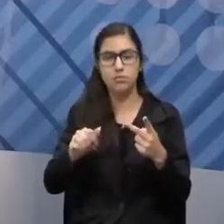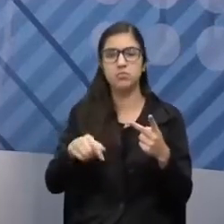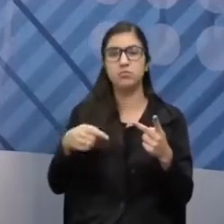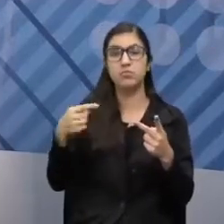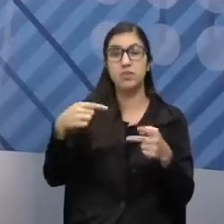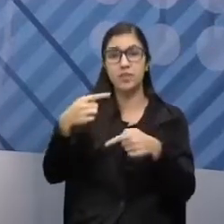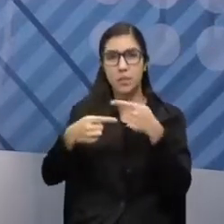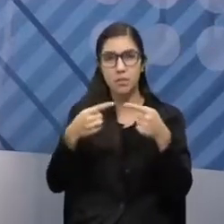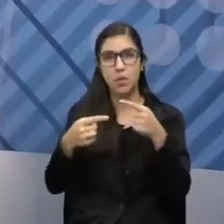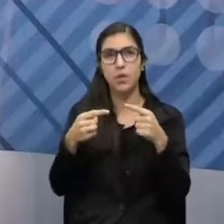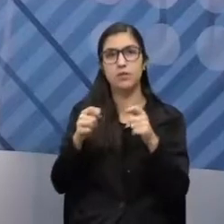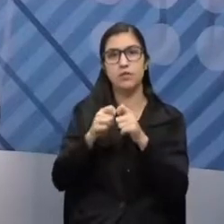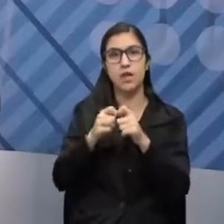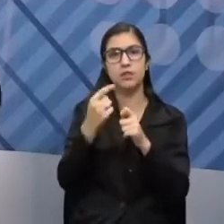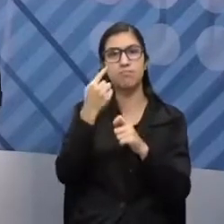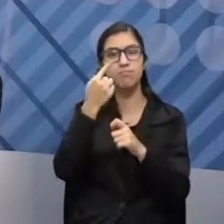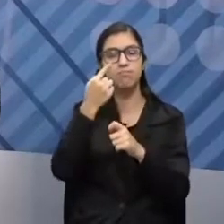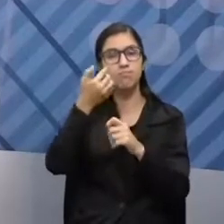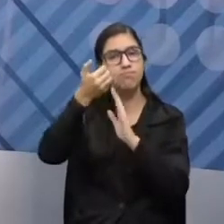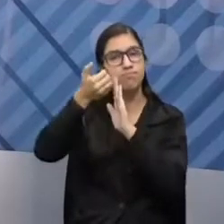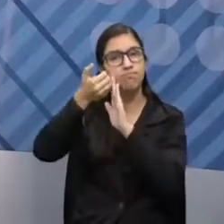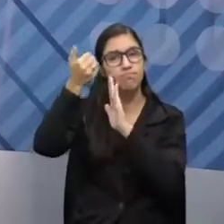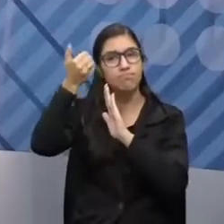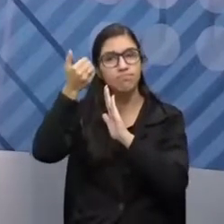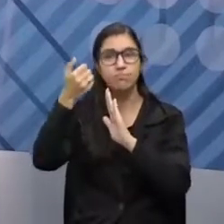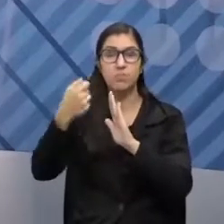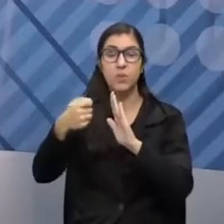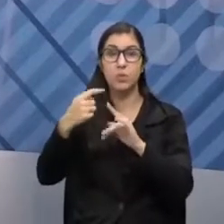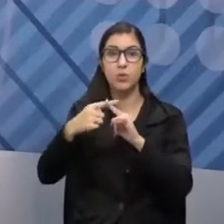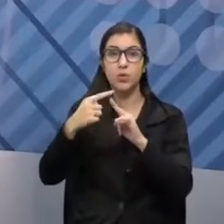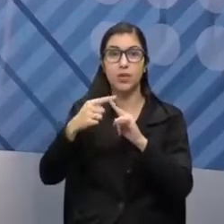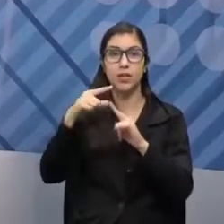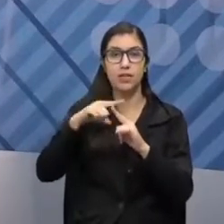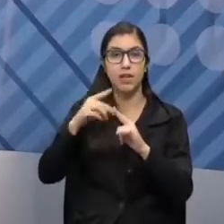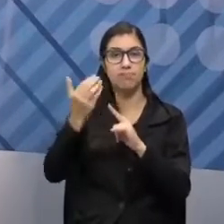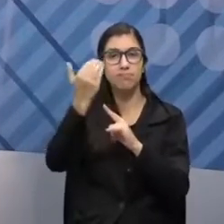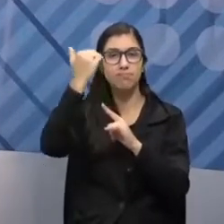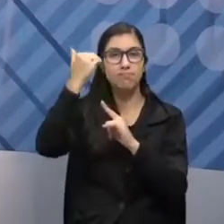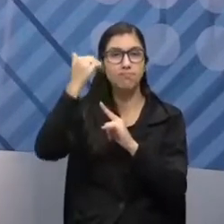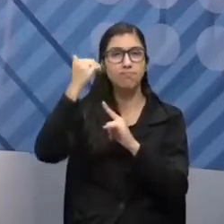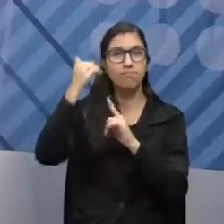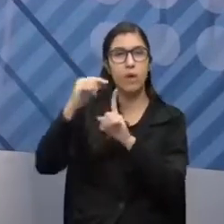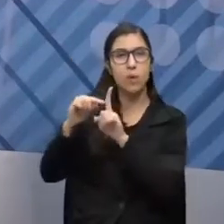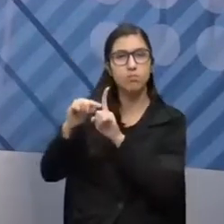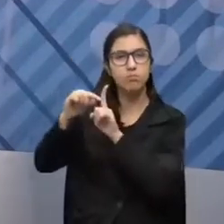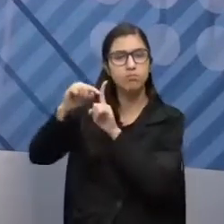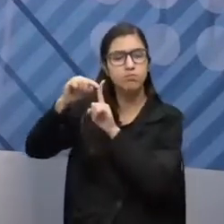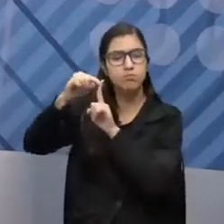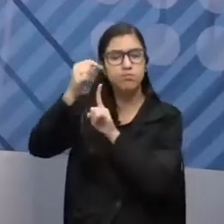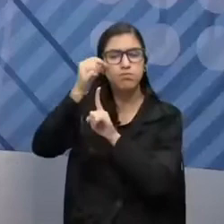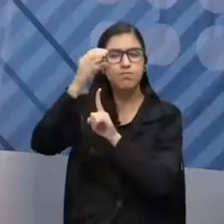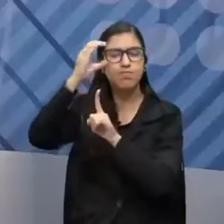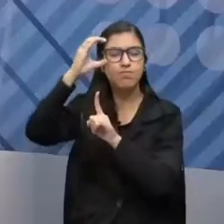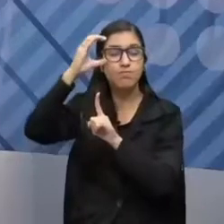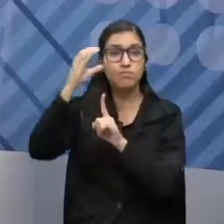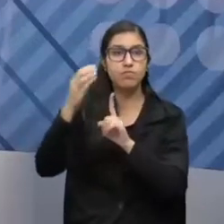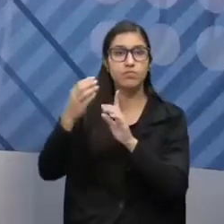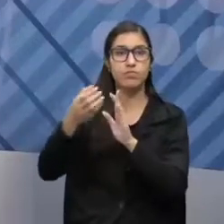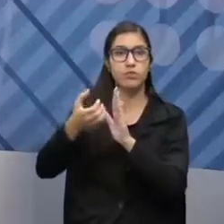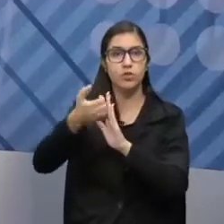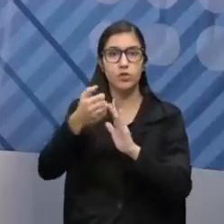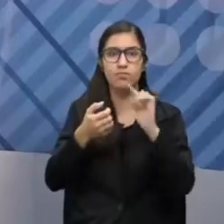a extração de um olho, porque o glaucoma é o aumento da pressão intraocular, ela teve que tirar. E esse outro lado foi